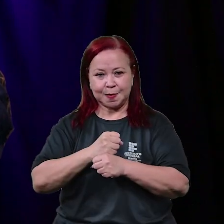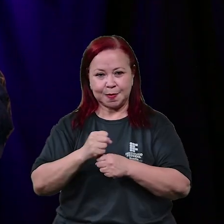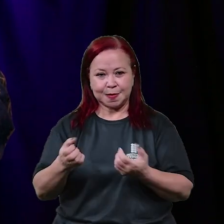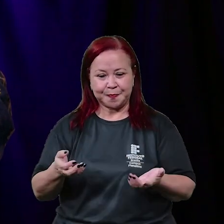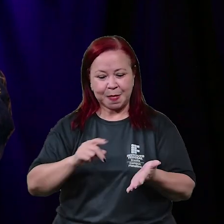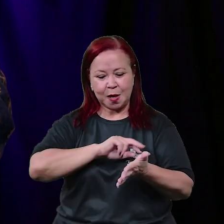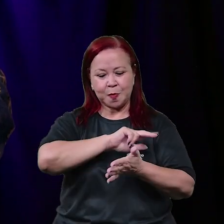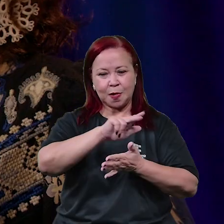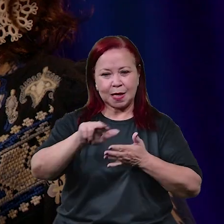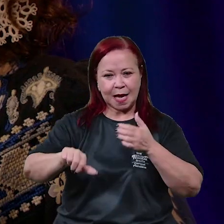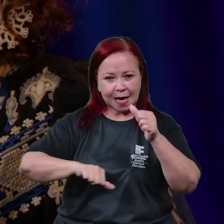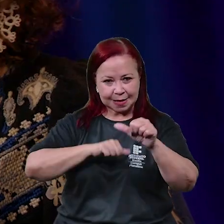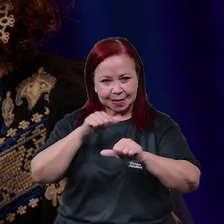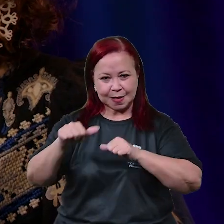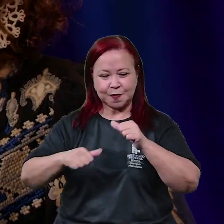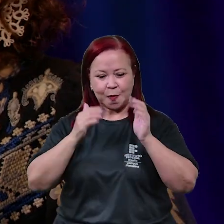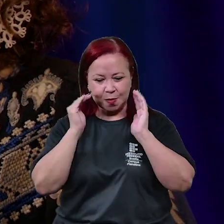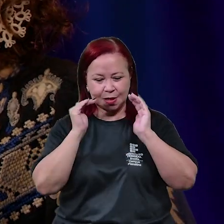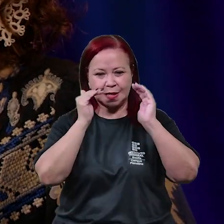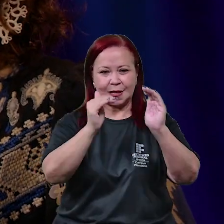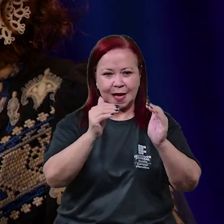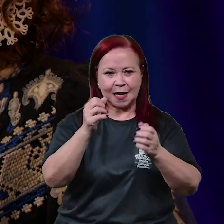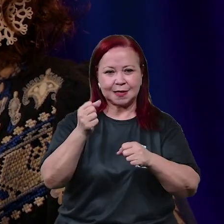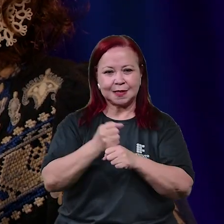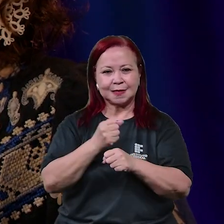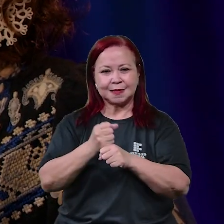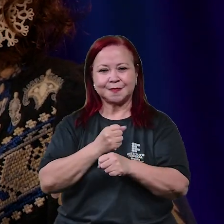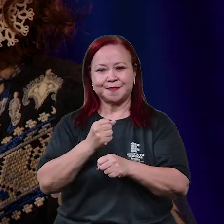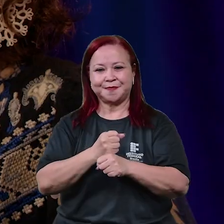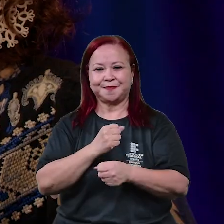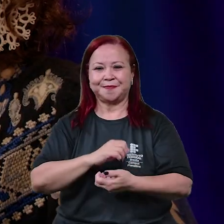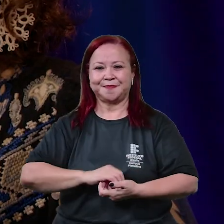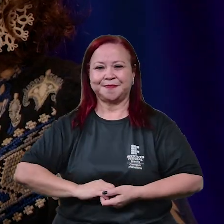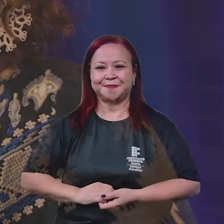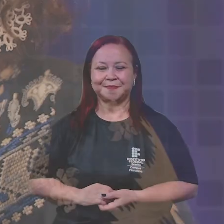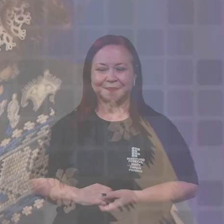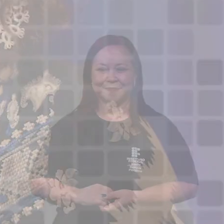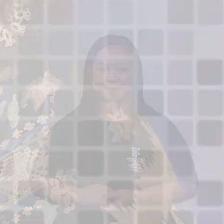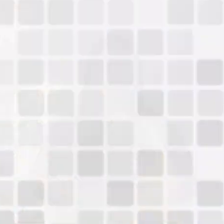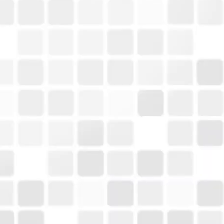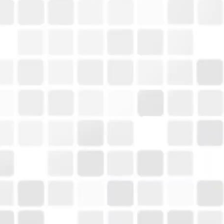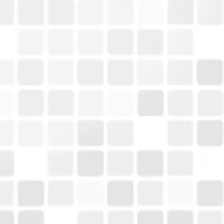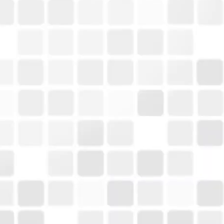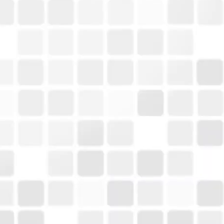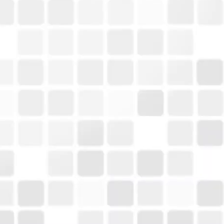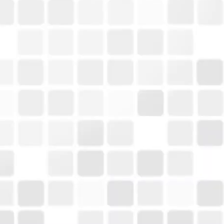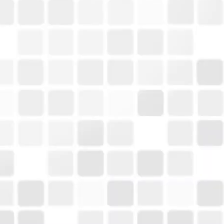3 anos. Pluralidade que transforma, dignidade que se constrói.